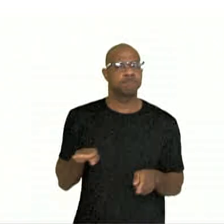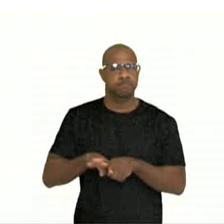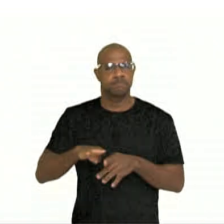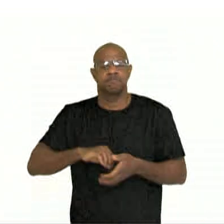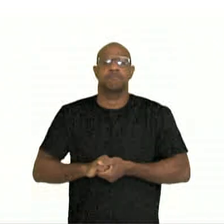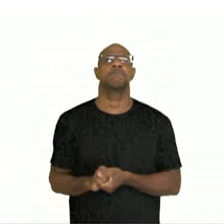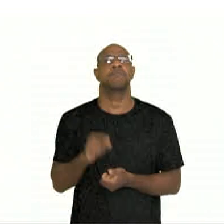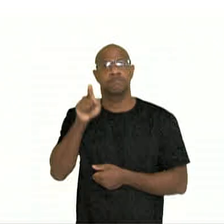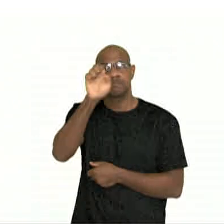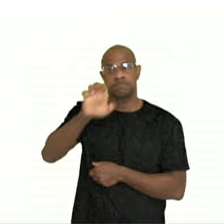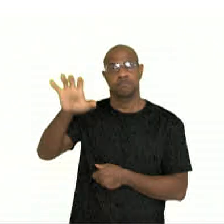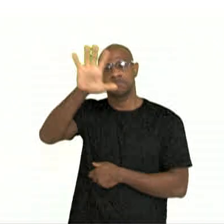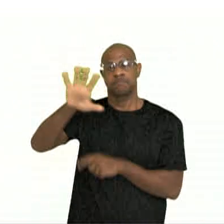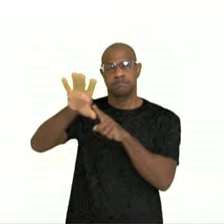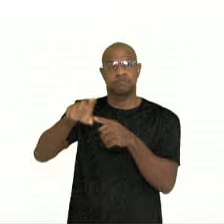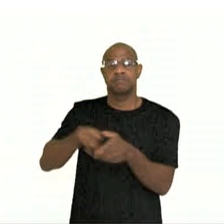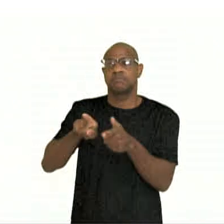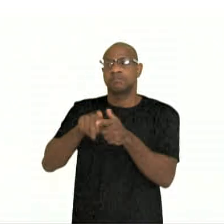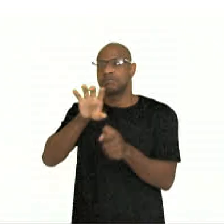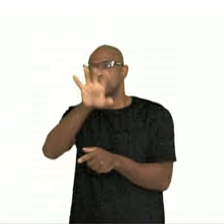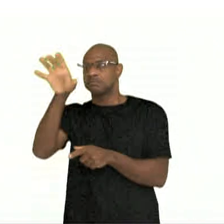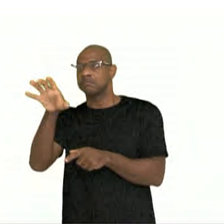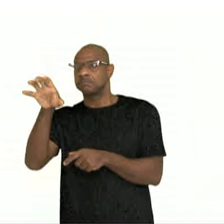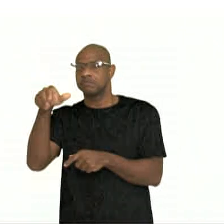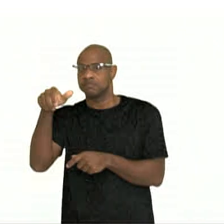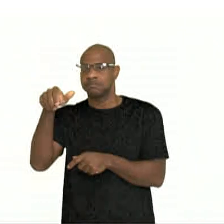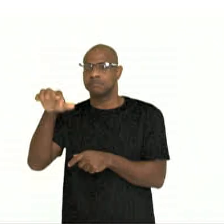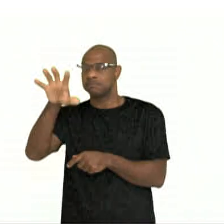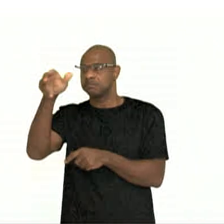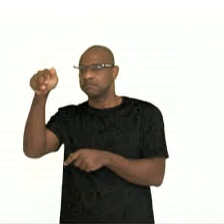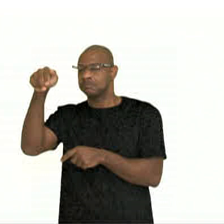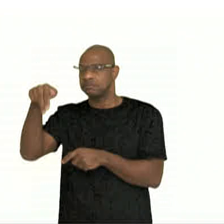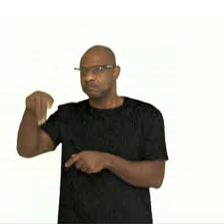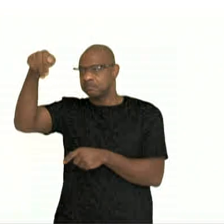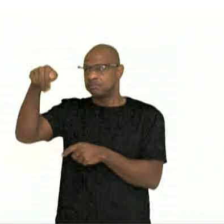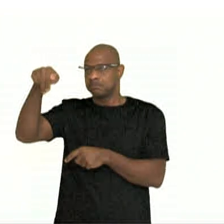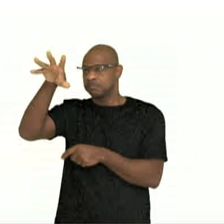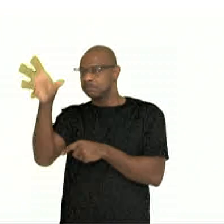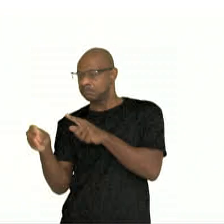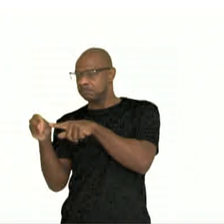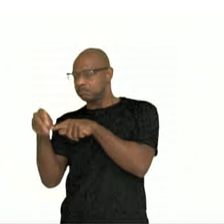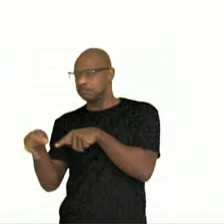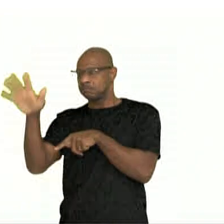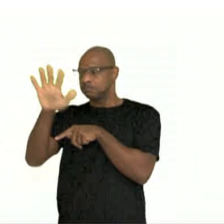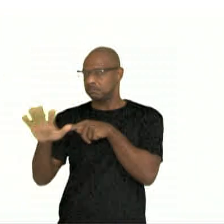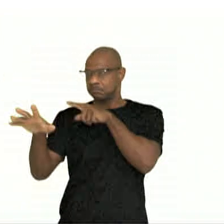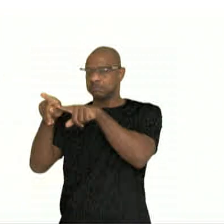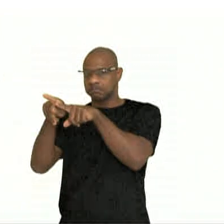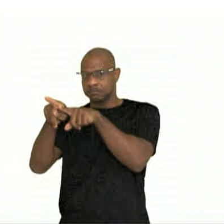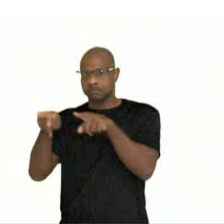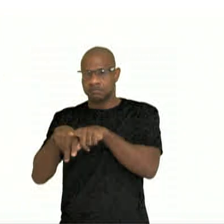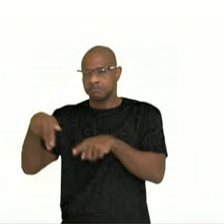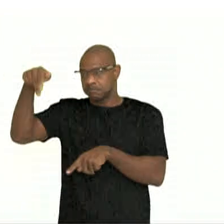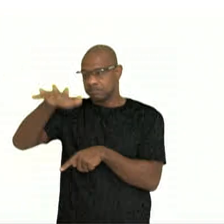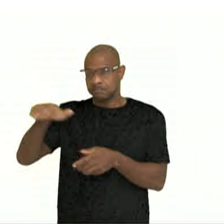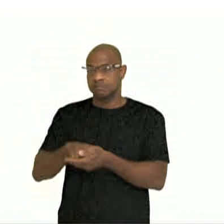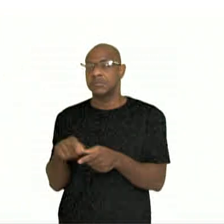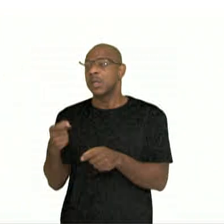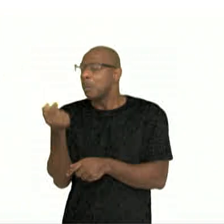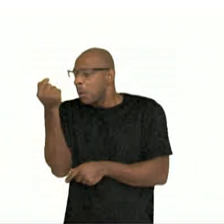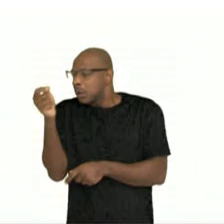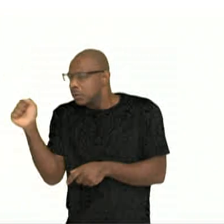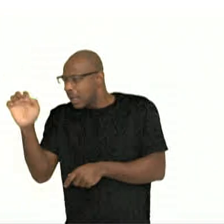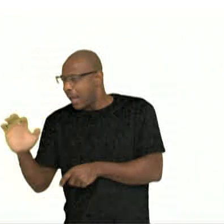na Europa. O norte da África, como a gente viu no mapa, e parte da Ásia. Então vai ter cidades importantes,